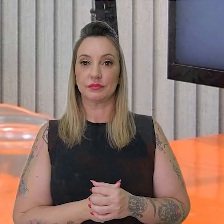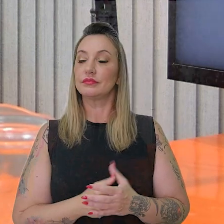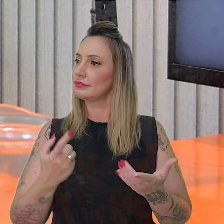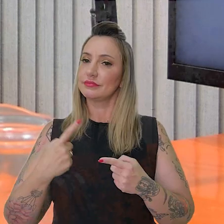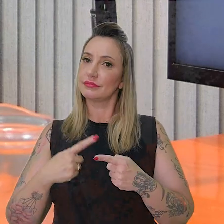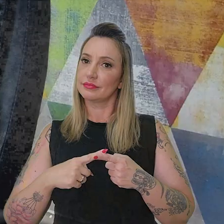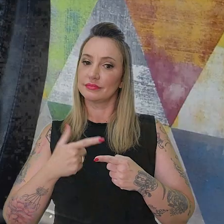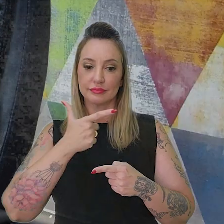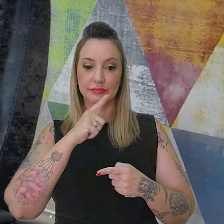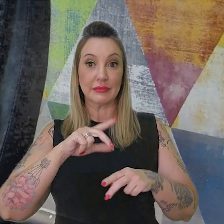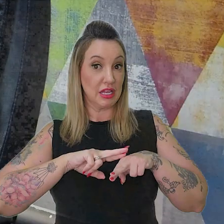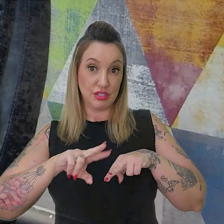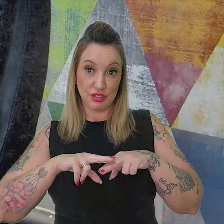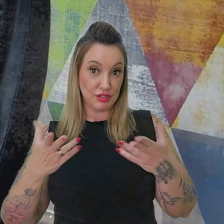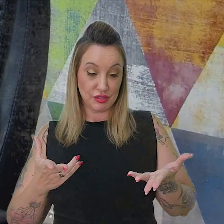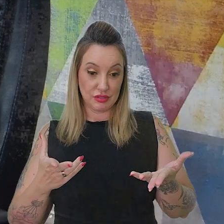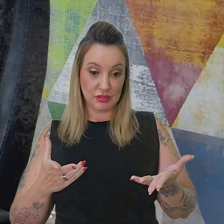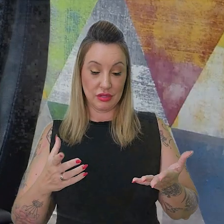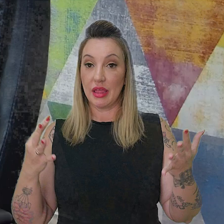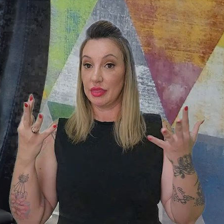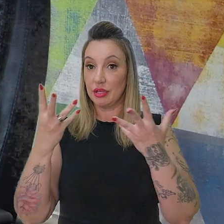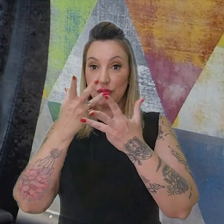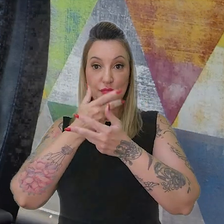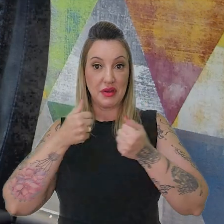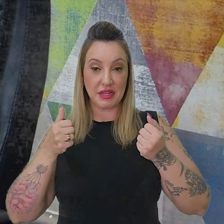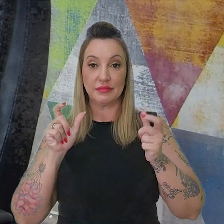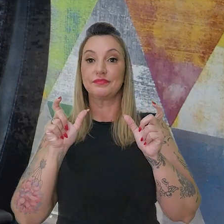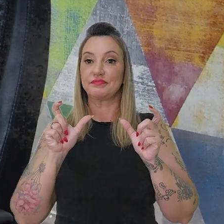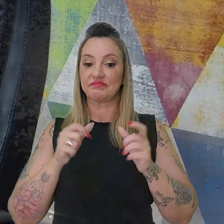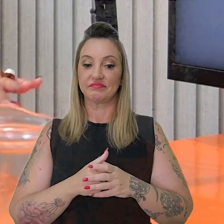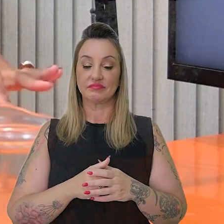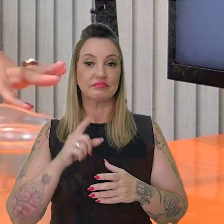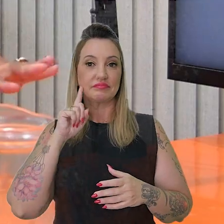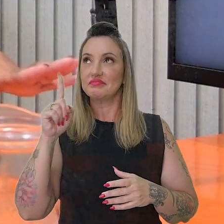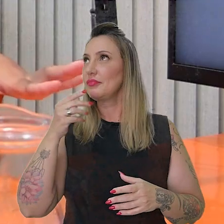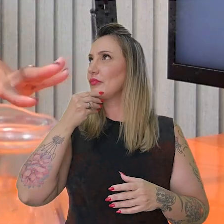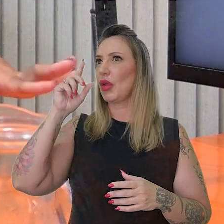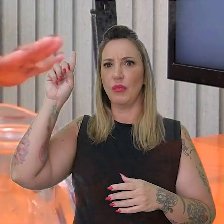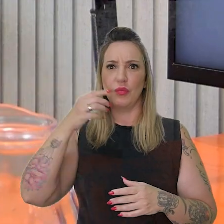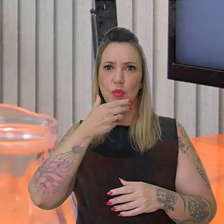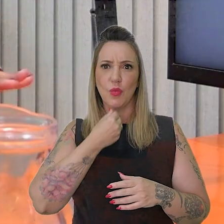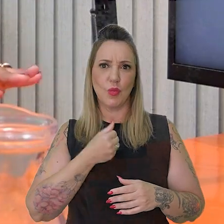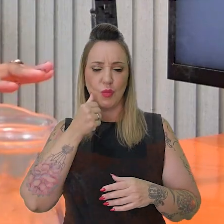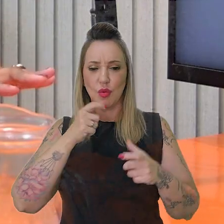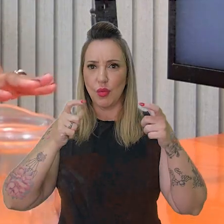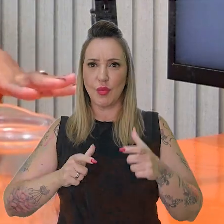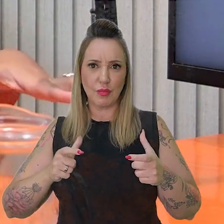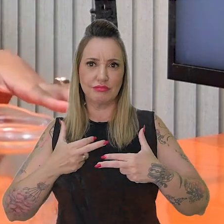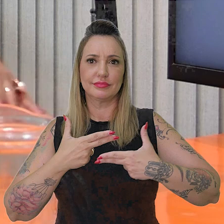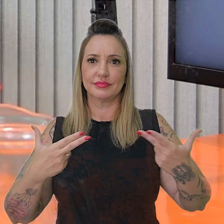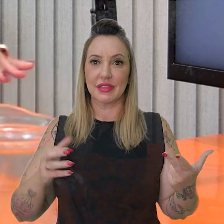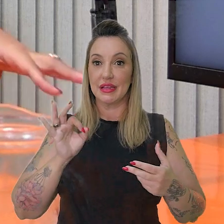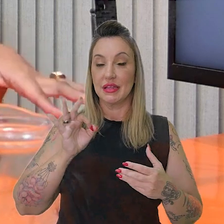E é porque não tem gênero né assim essa F ou deslumbrante A Deslumbrante o dia ou o cara deslumbrante ou